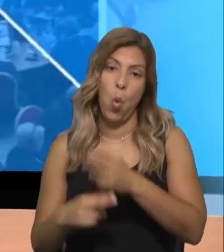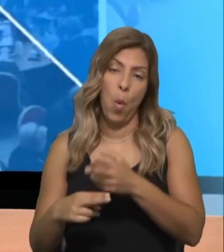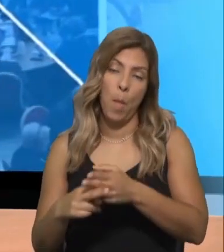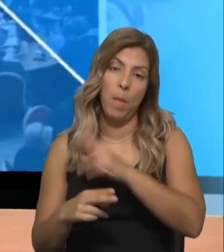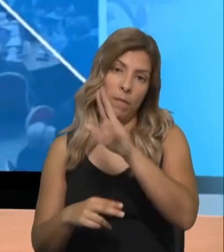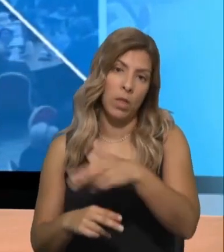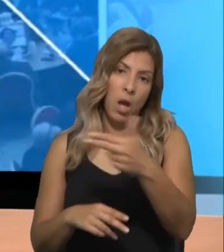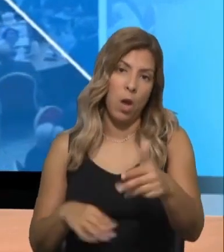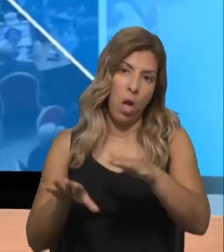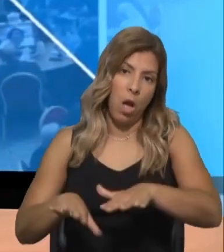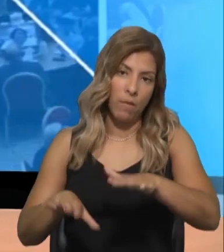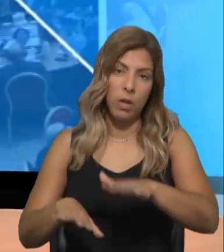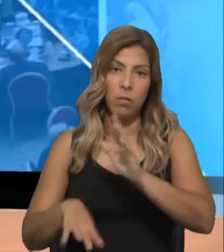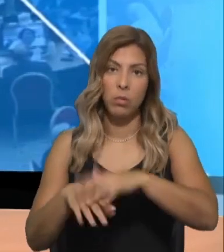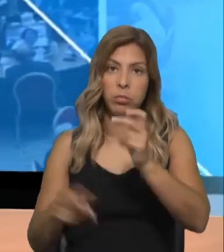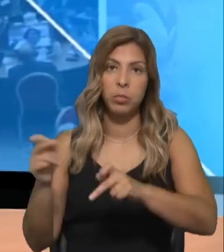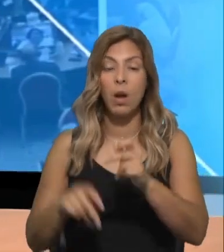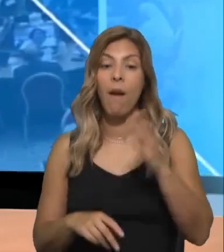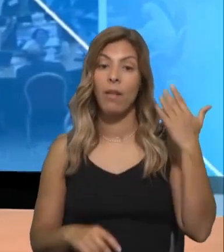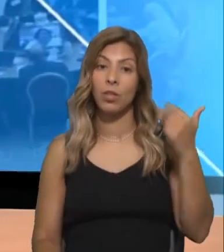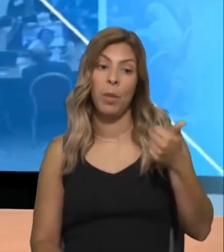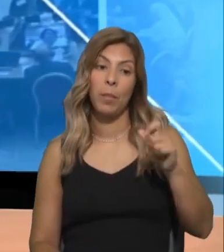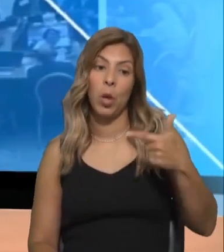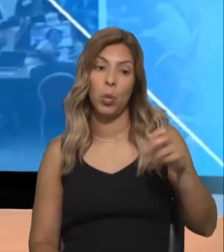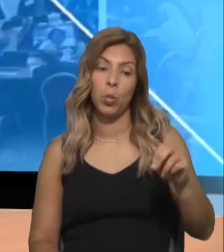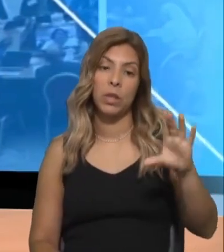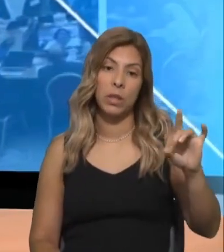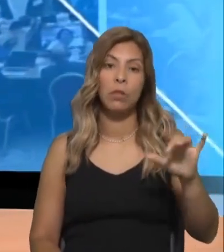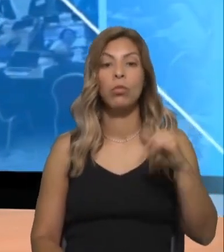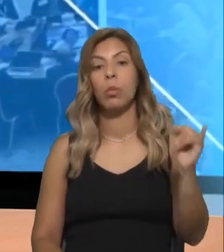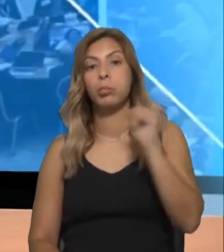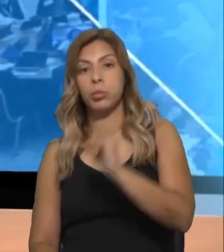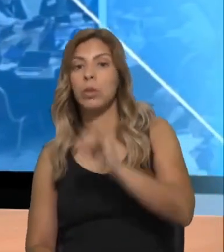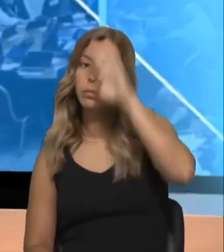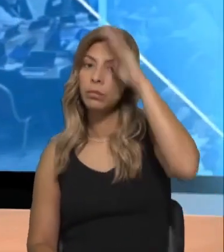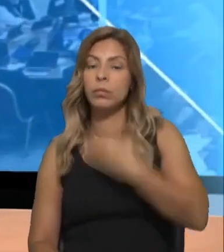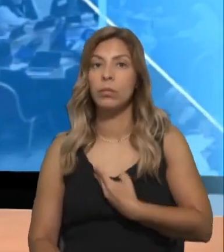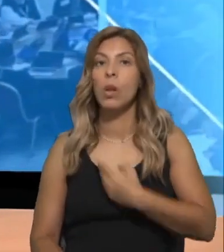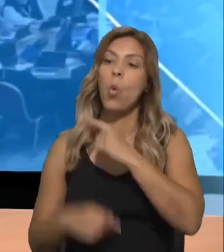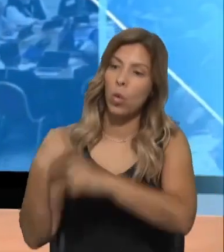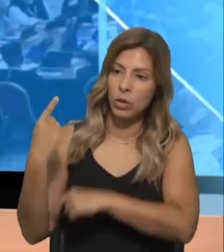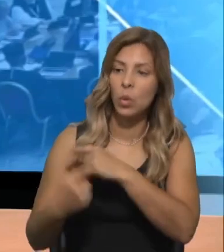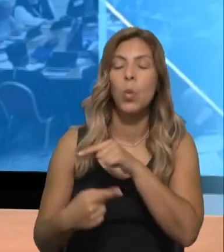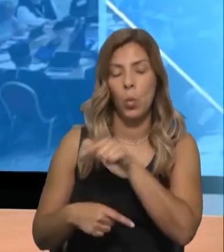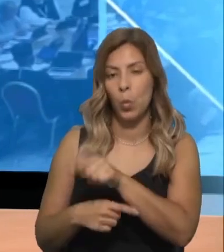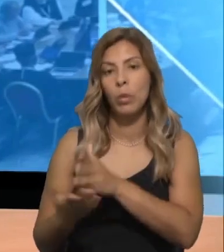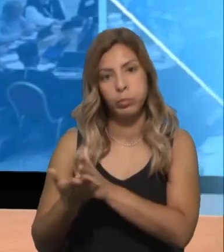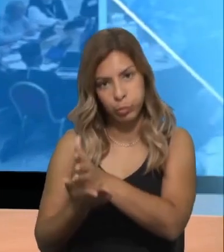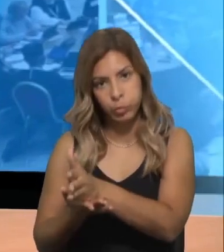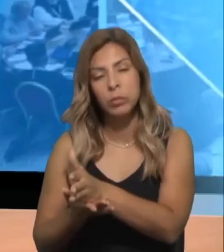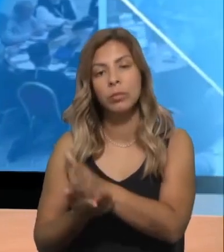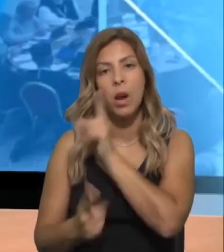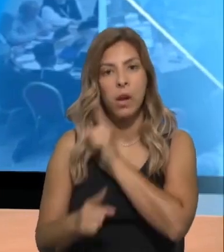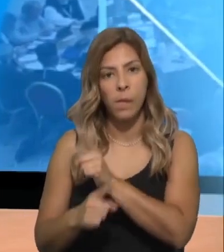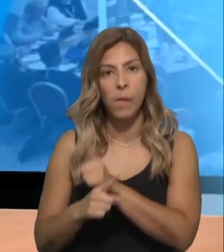todos estes acontecimentos com Bento XVI. Depois houve com o Papa Francisco. Também continua a tradição. Leão XIV cumpriu a tradição. Sim. É